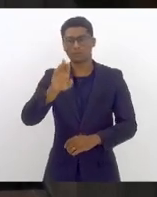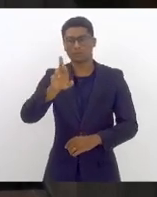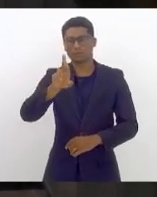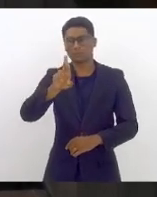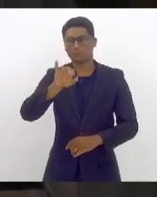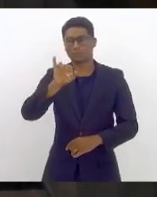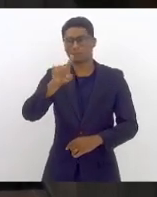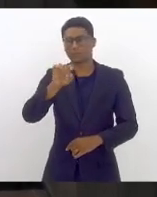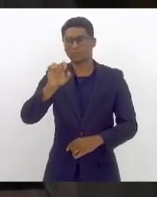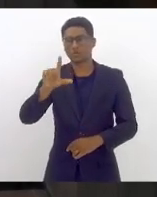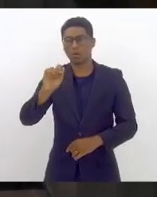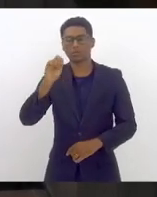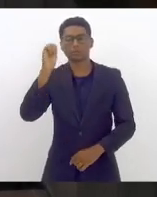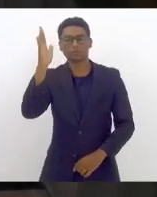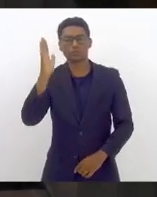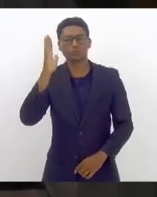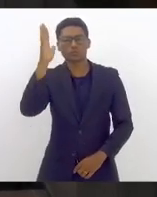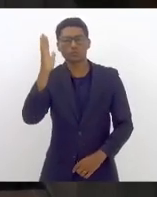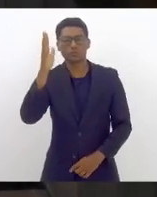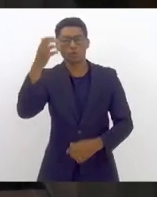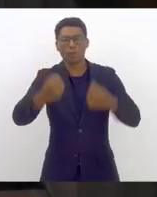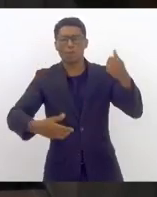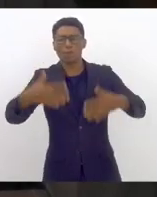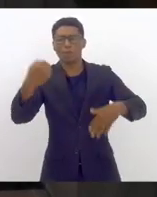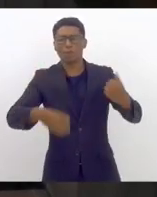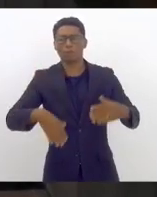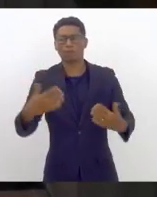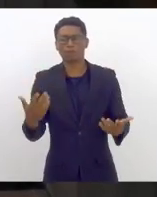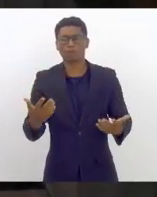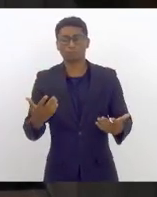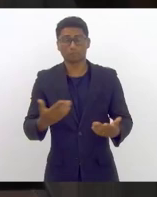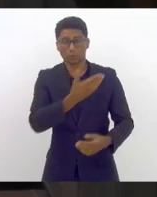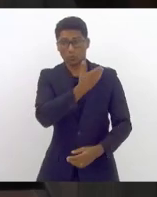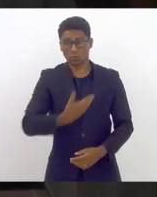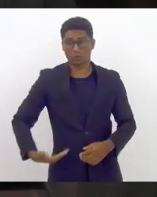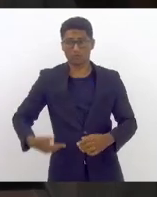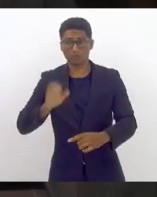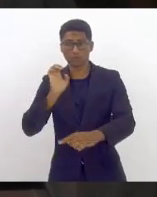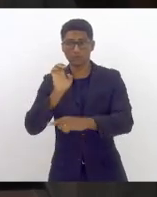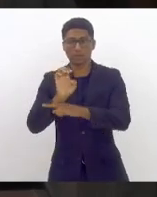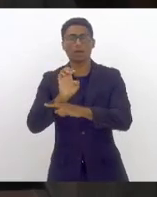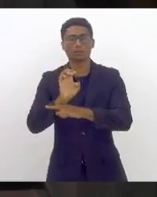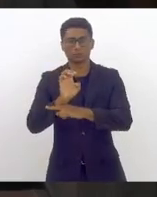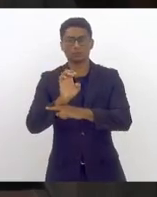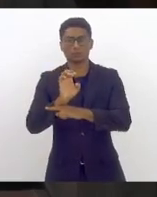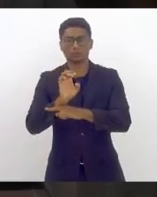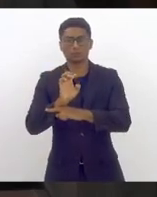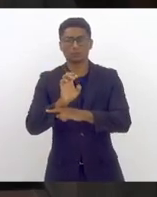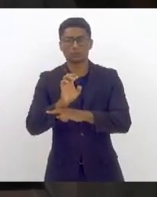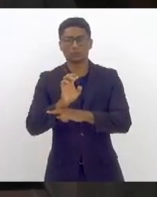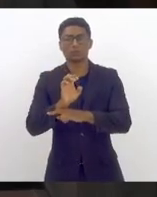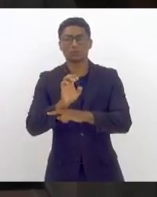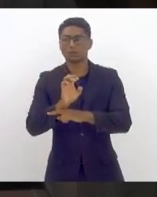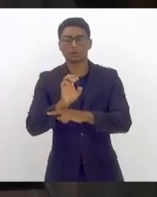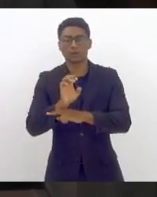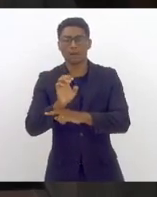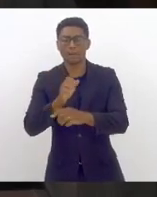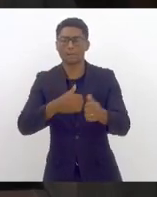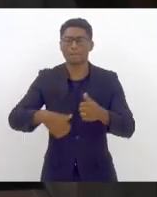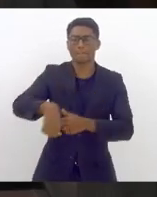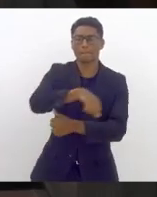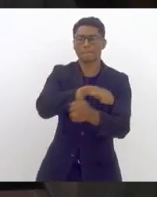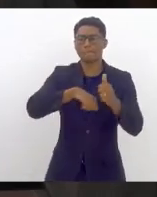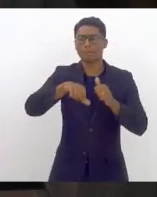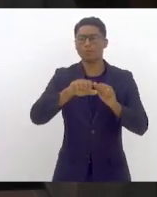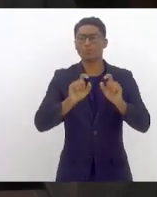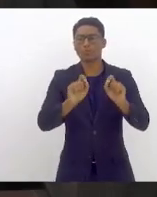Brizola, que esse Estado laico se torne um Estado de talibãs, um